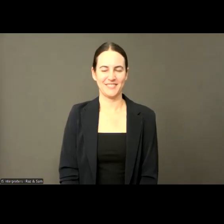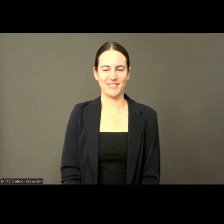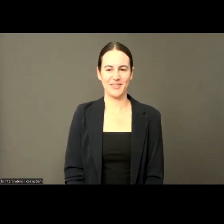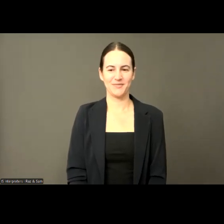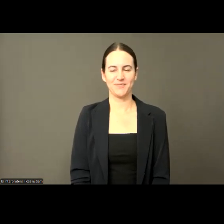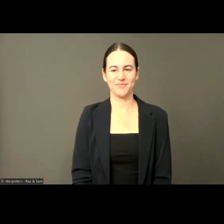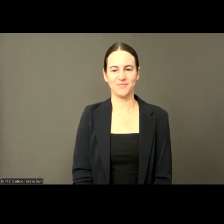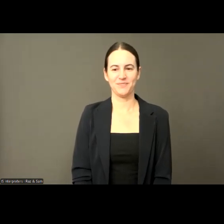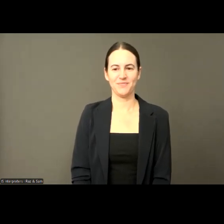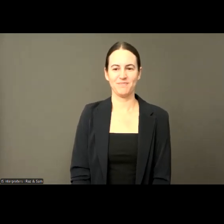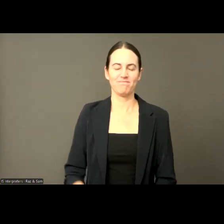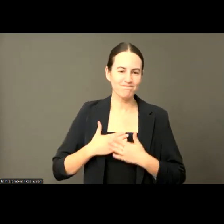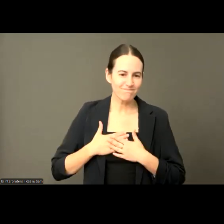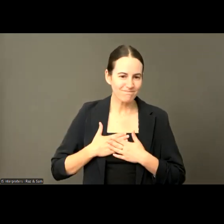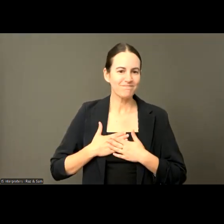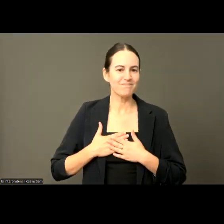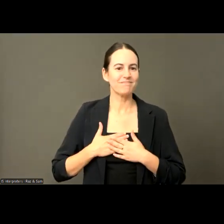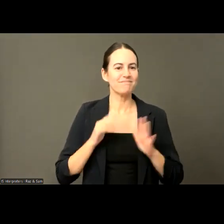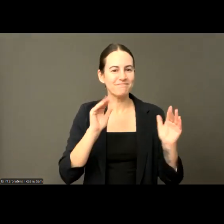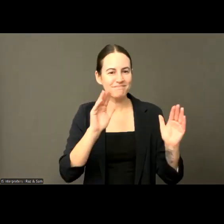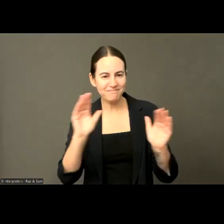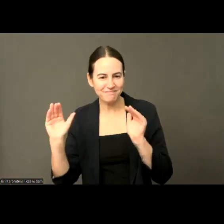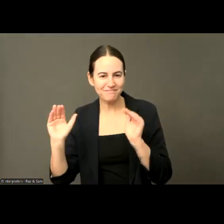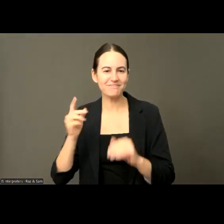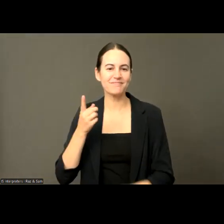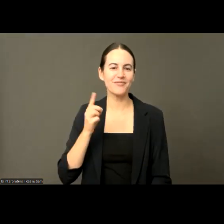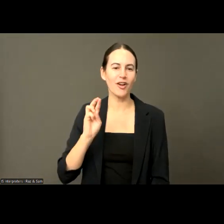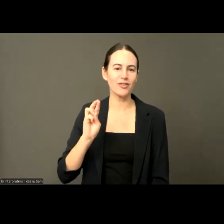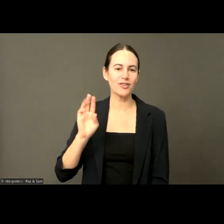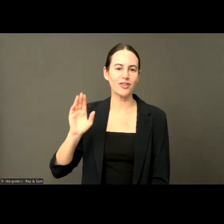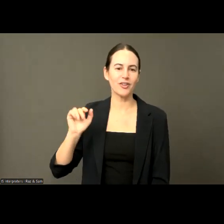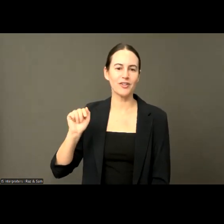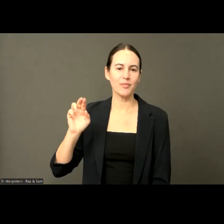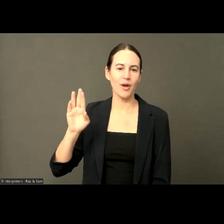Saudações especiais ao doutor Barbosa,